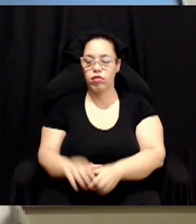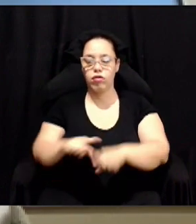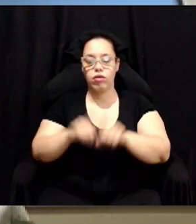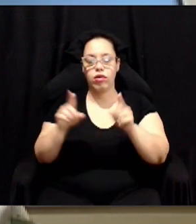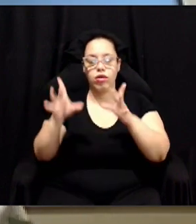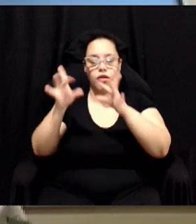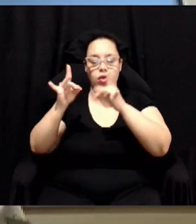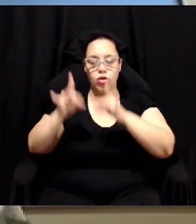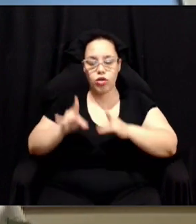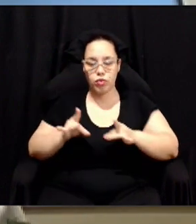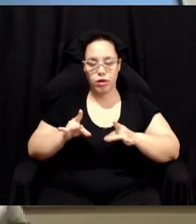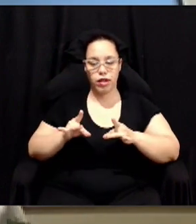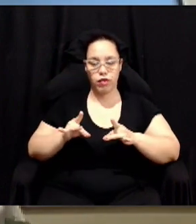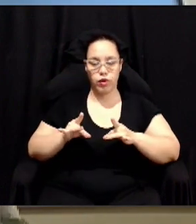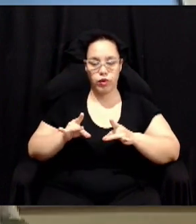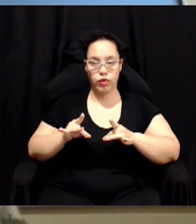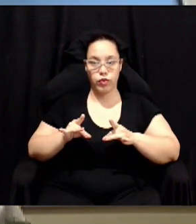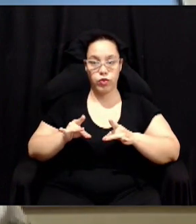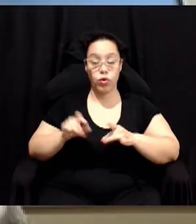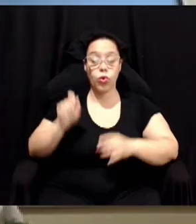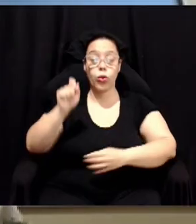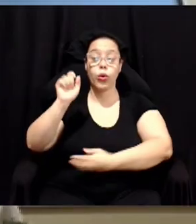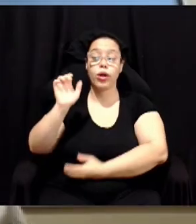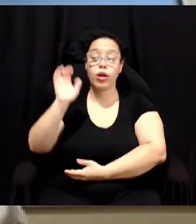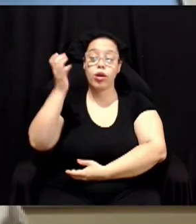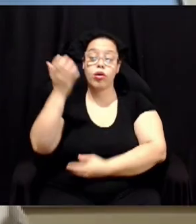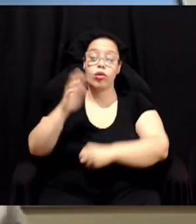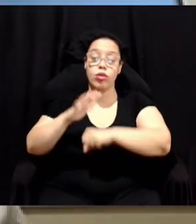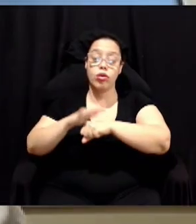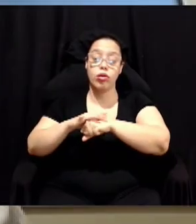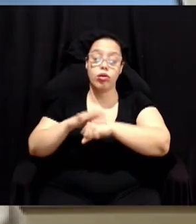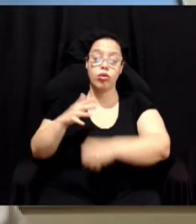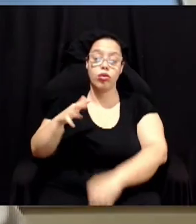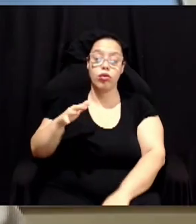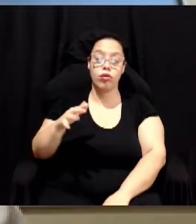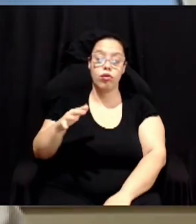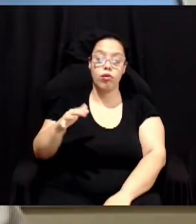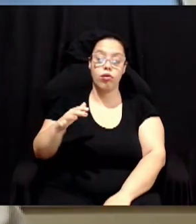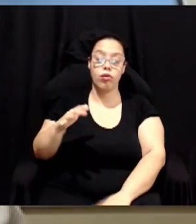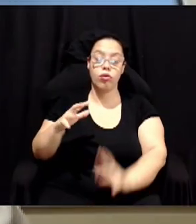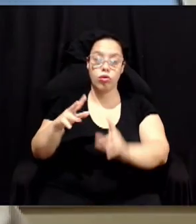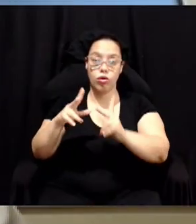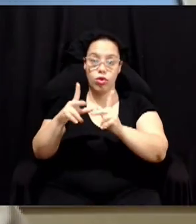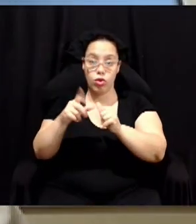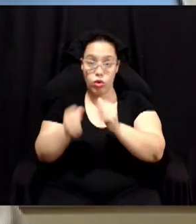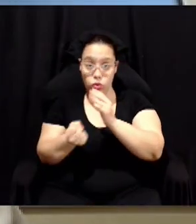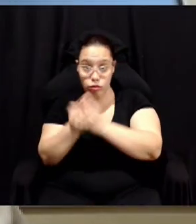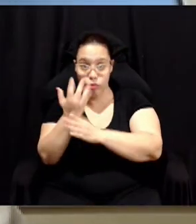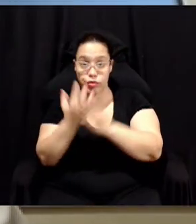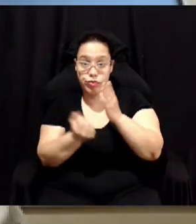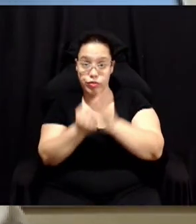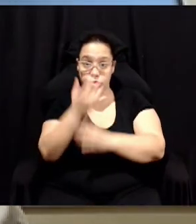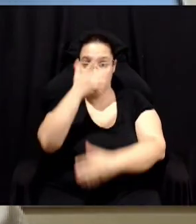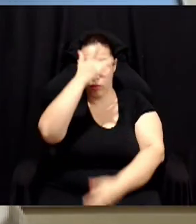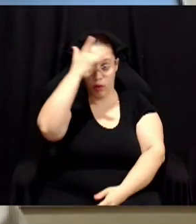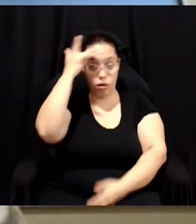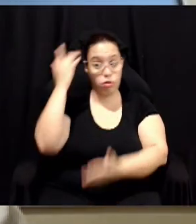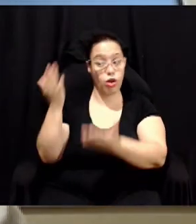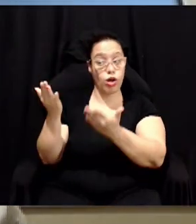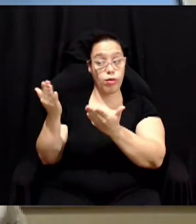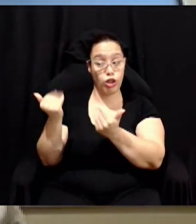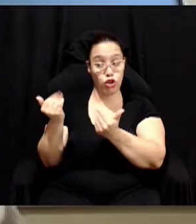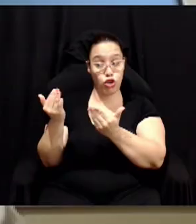específico. O que acontece é que o Parkinson, como um todo, tem surgido cada vez mais em pessoas mais jovens.